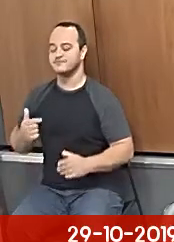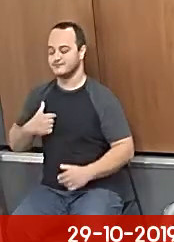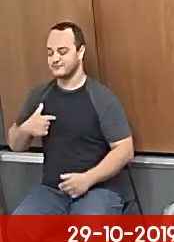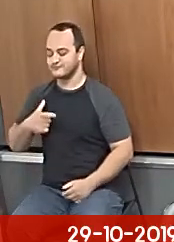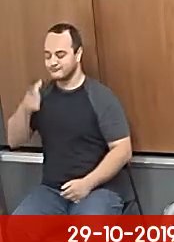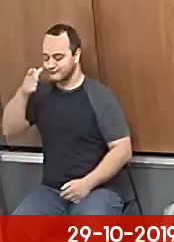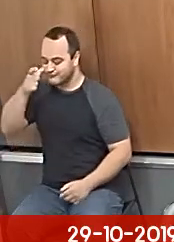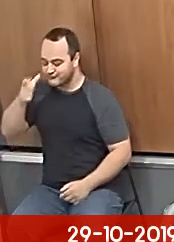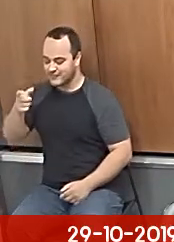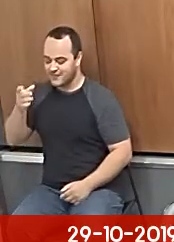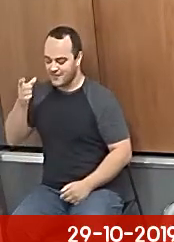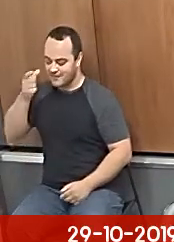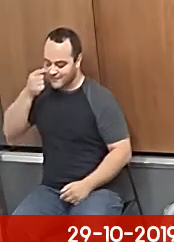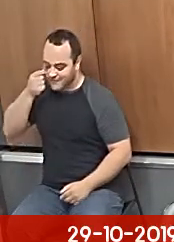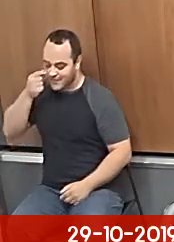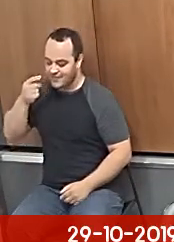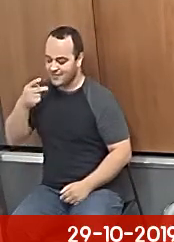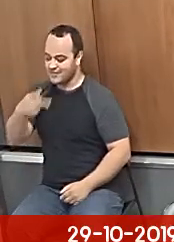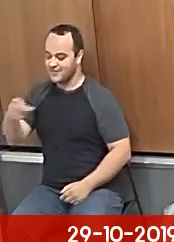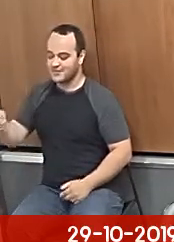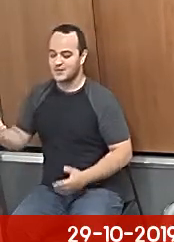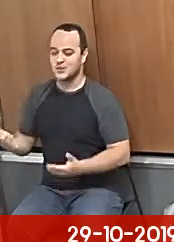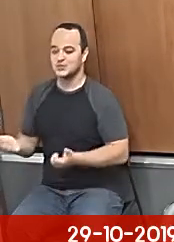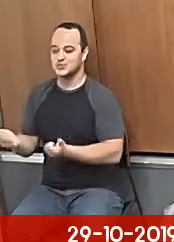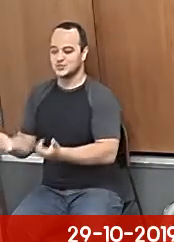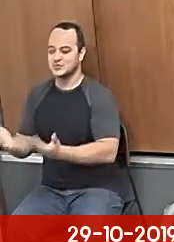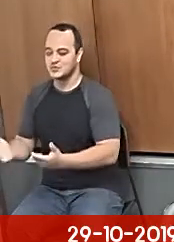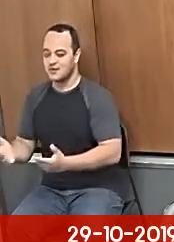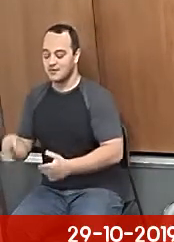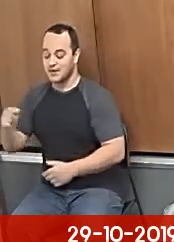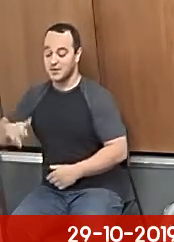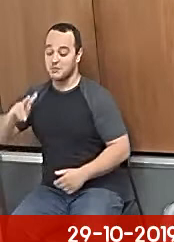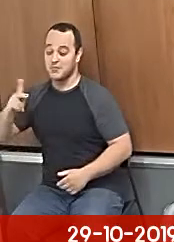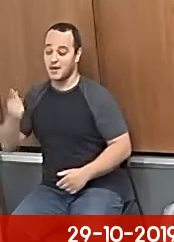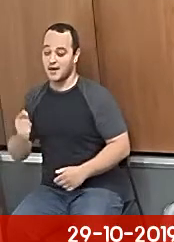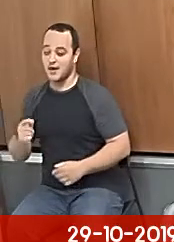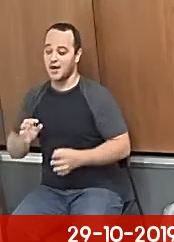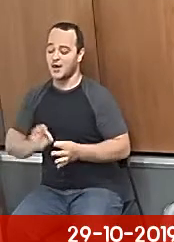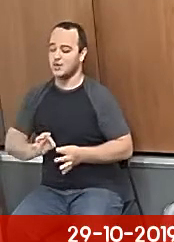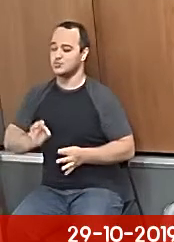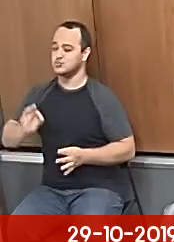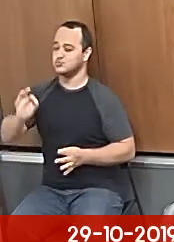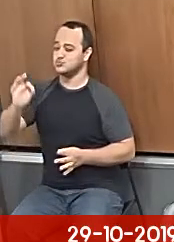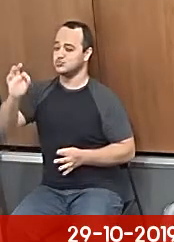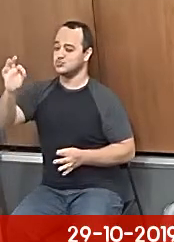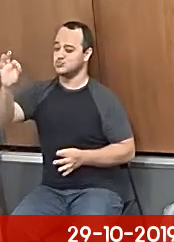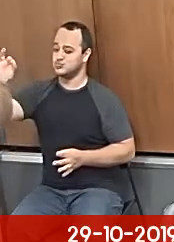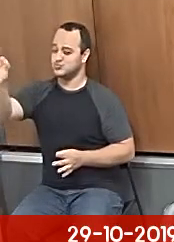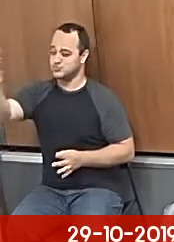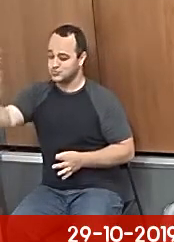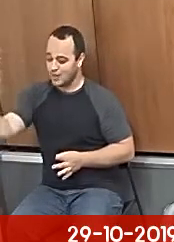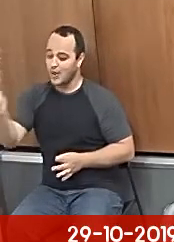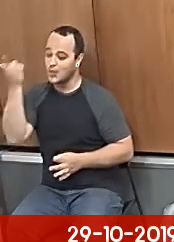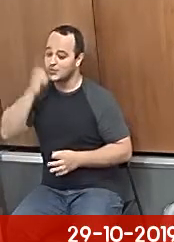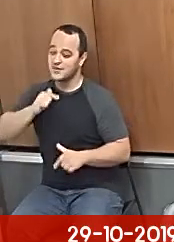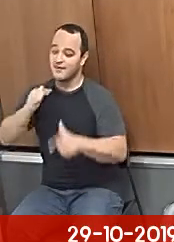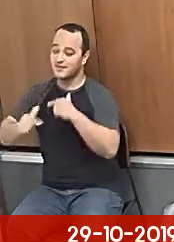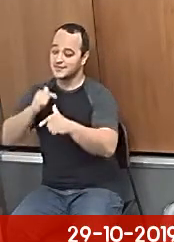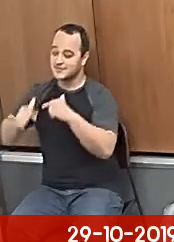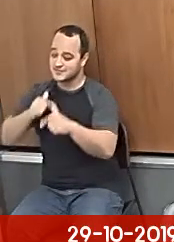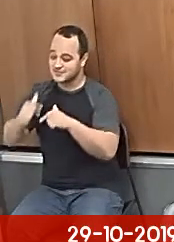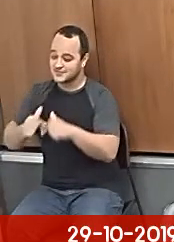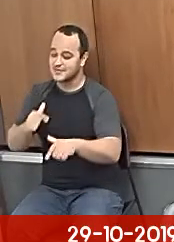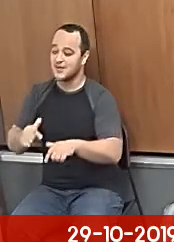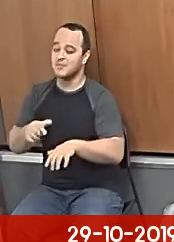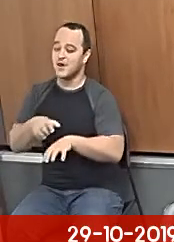isso, esses jovens aqui ó, saírem de Belo Horizonte e pegarem vagas para deficientes em